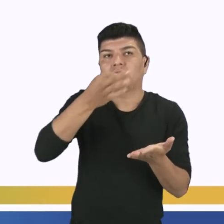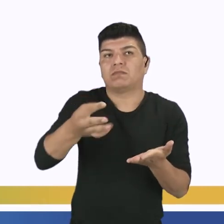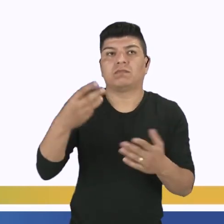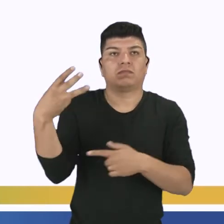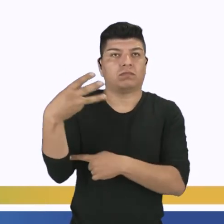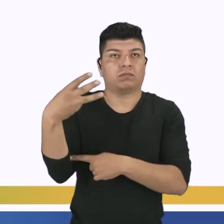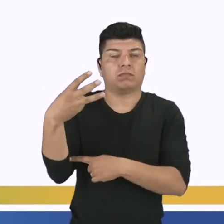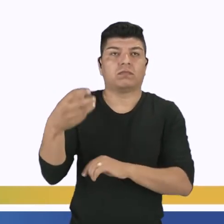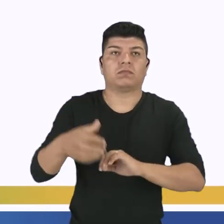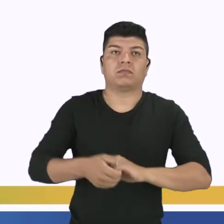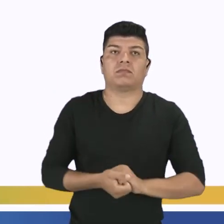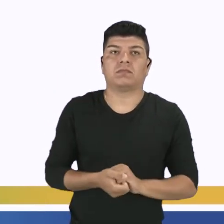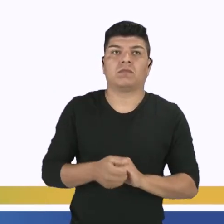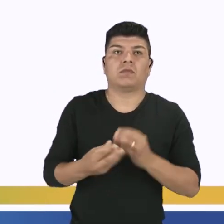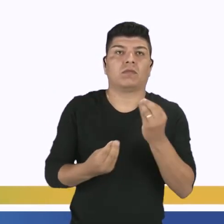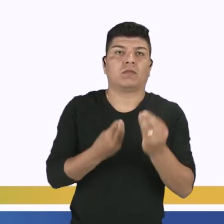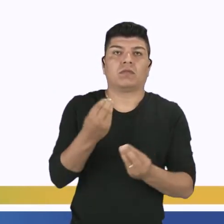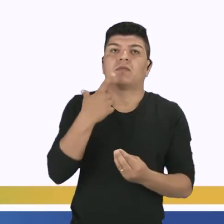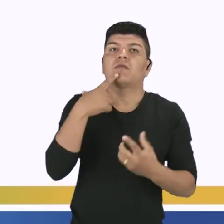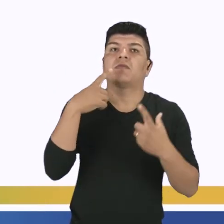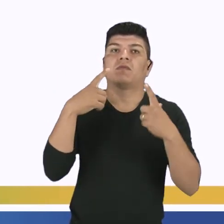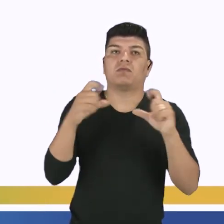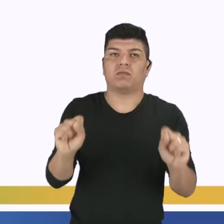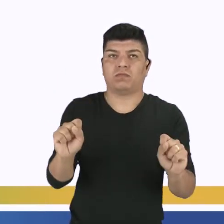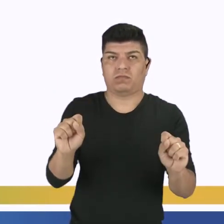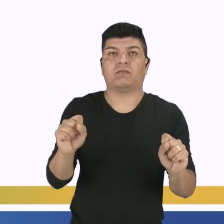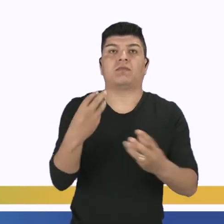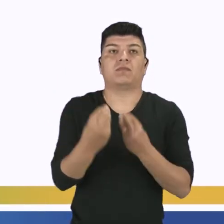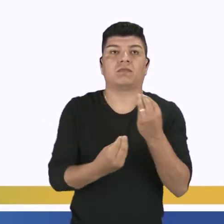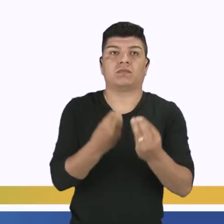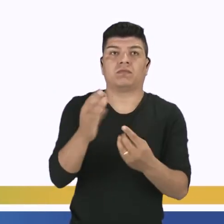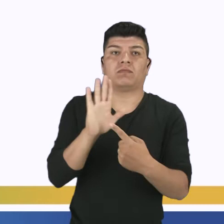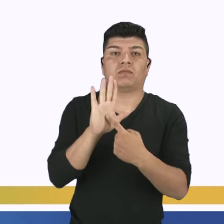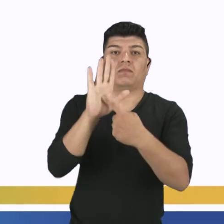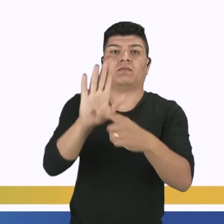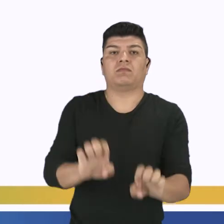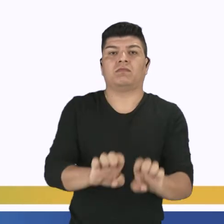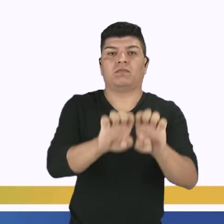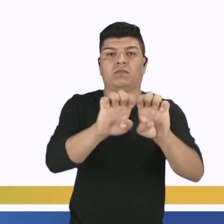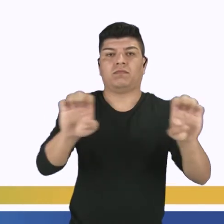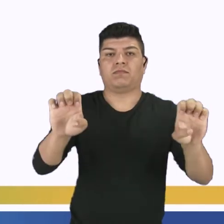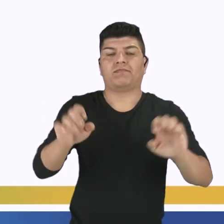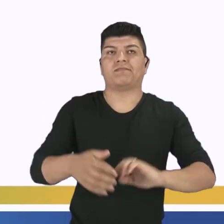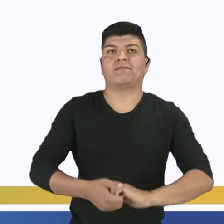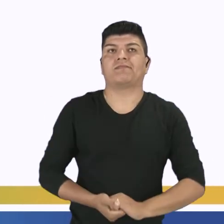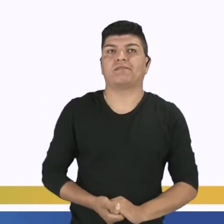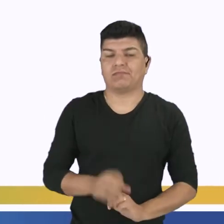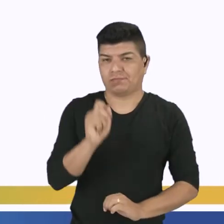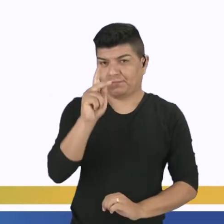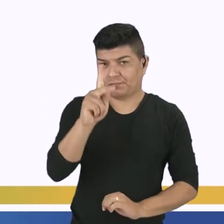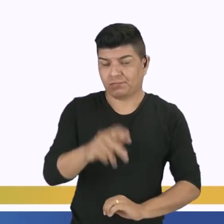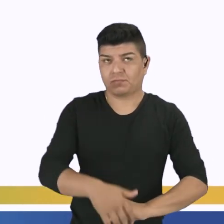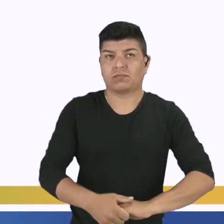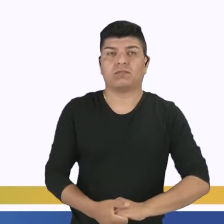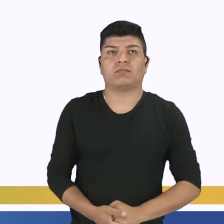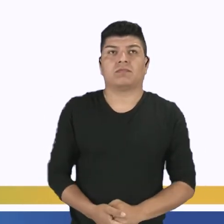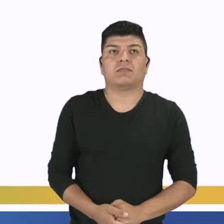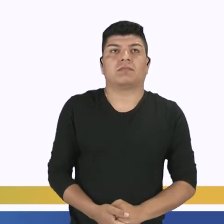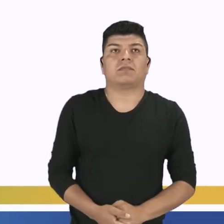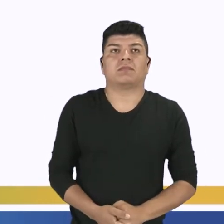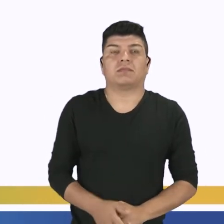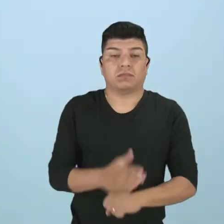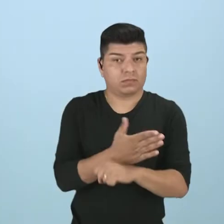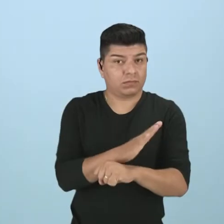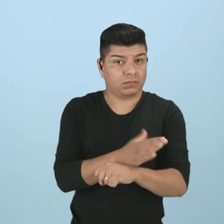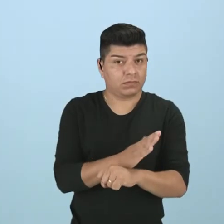3. ¿Cómo es su lenguaje e como está disposta sua estrutura? Ok? Então,